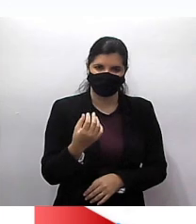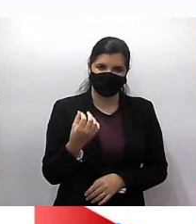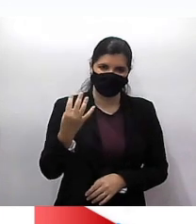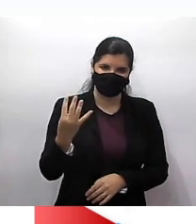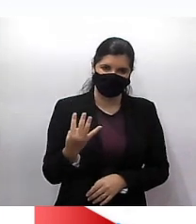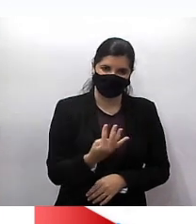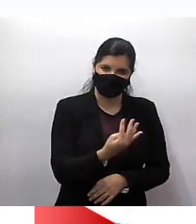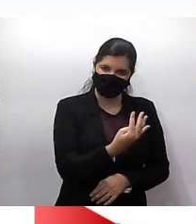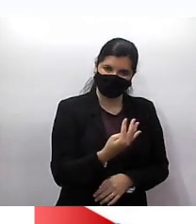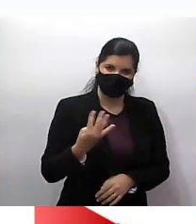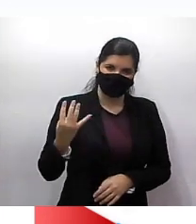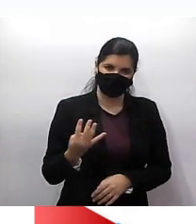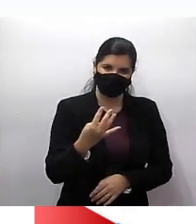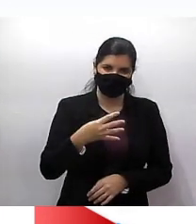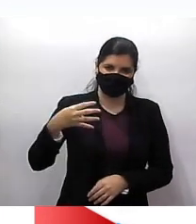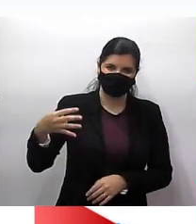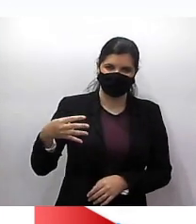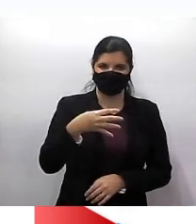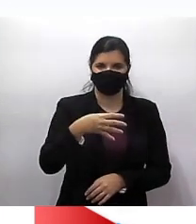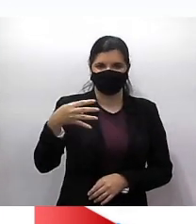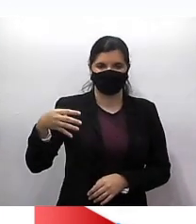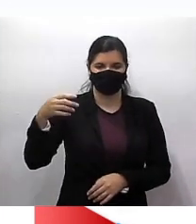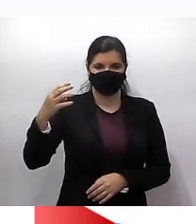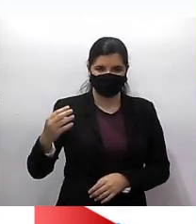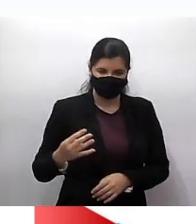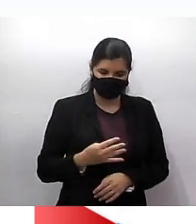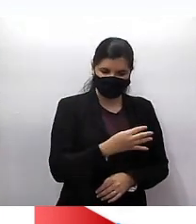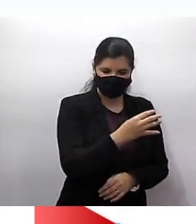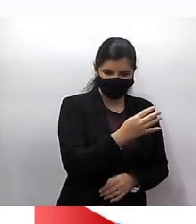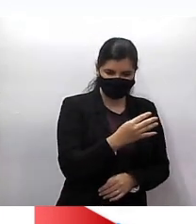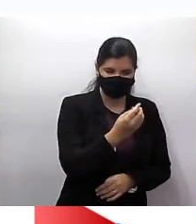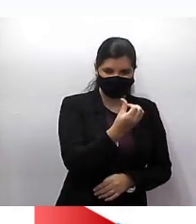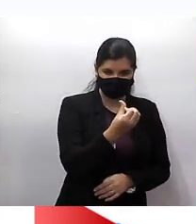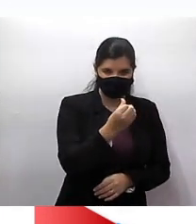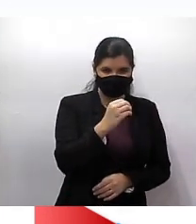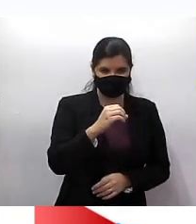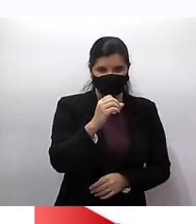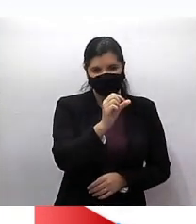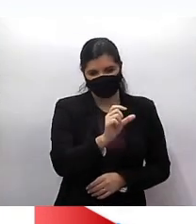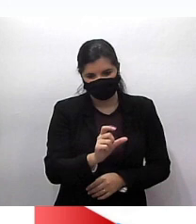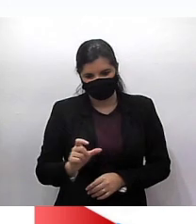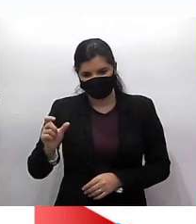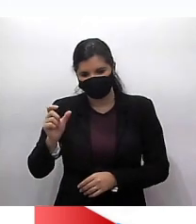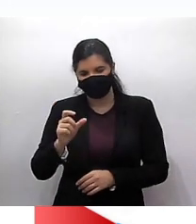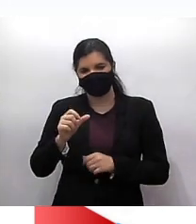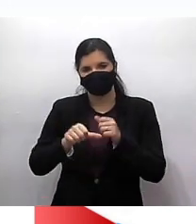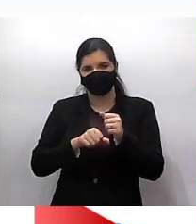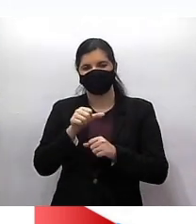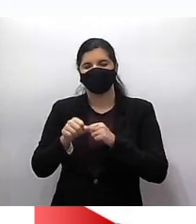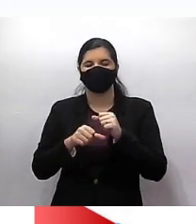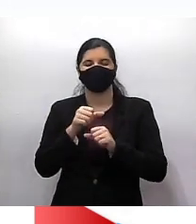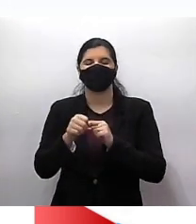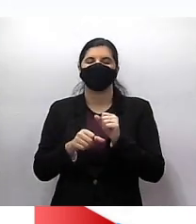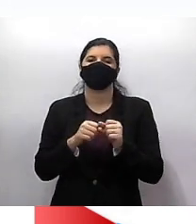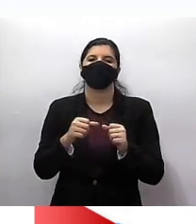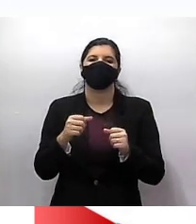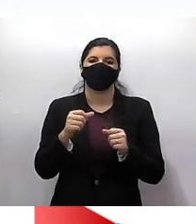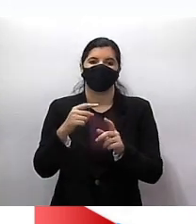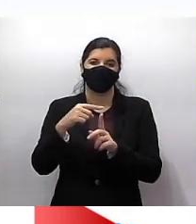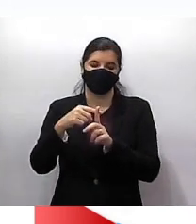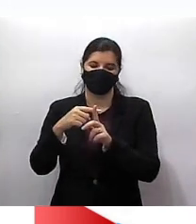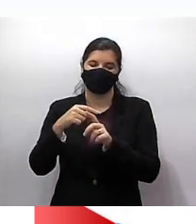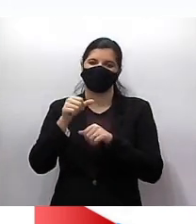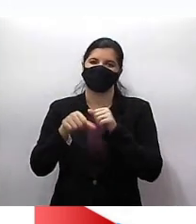outro lado, não esquece, fazendo essa mudança aí. 44 estava positivo, vai ficar negativo, por favor,